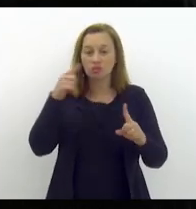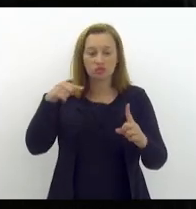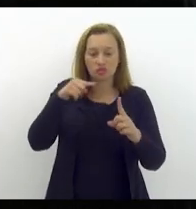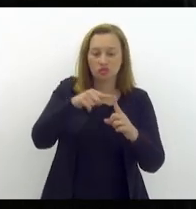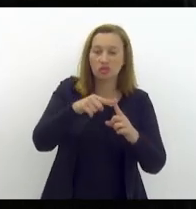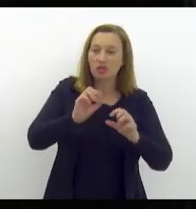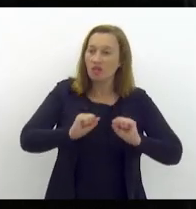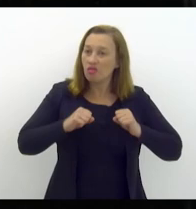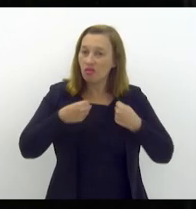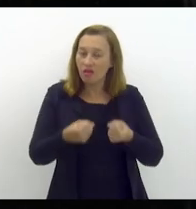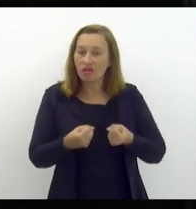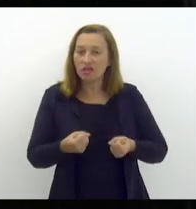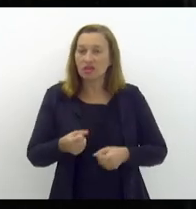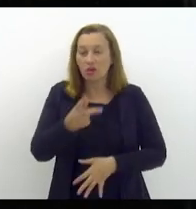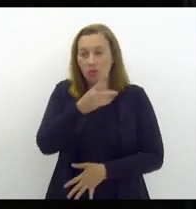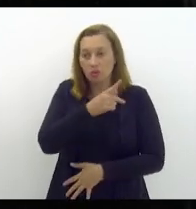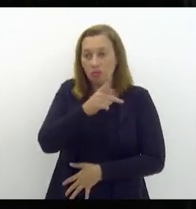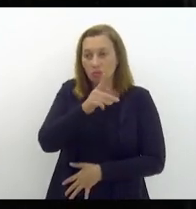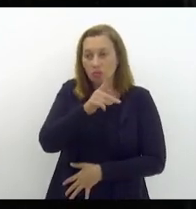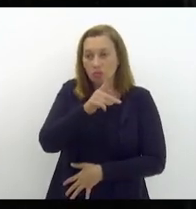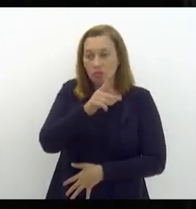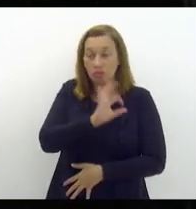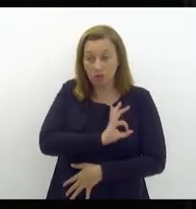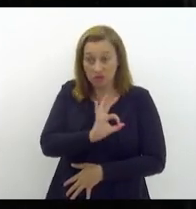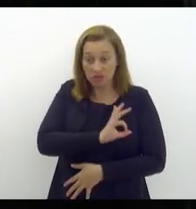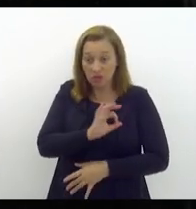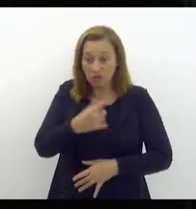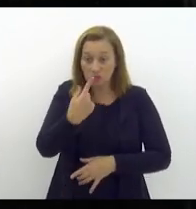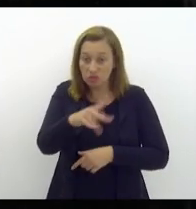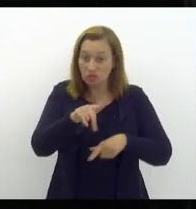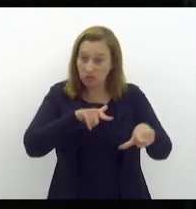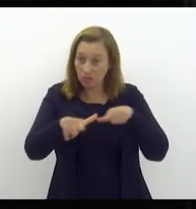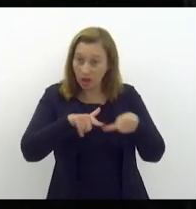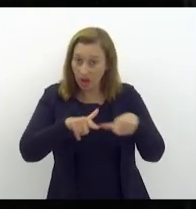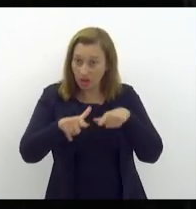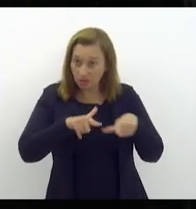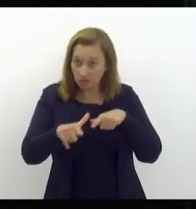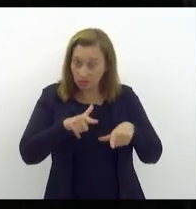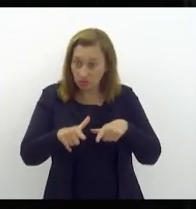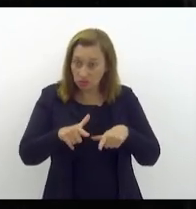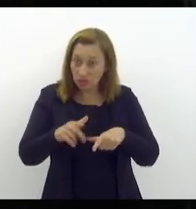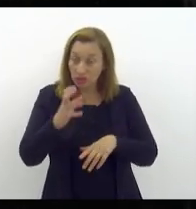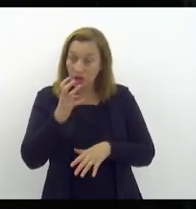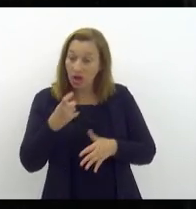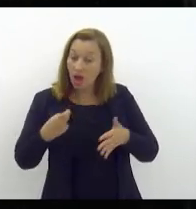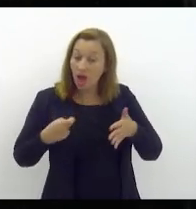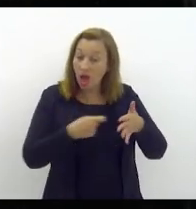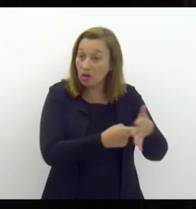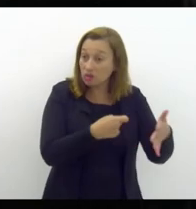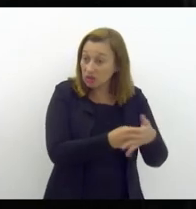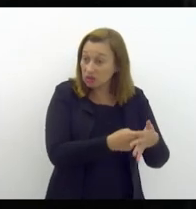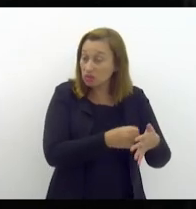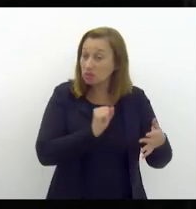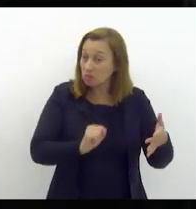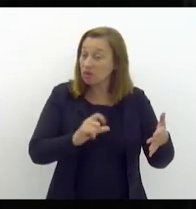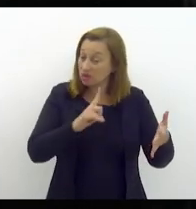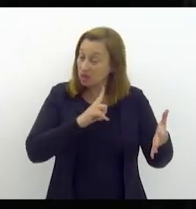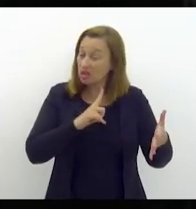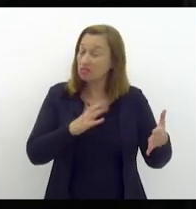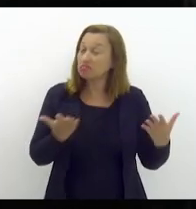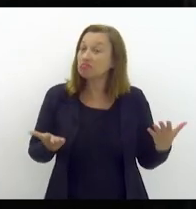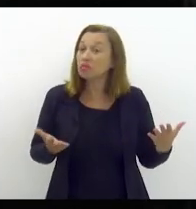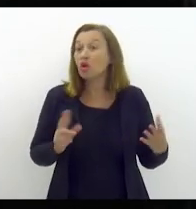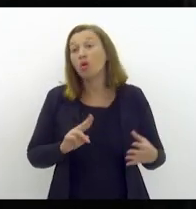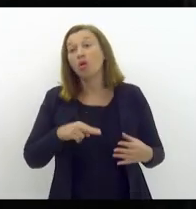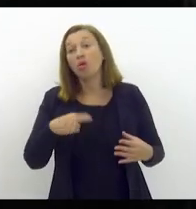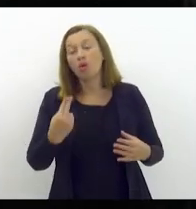Defender o policial na sua ação profissional, seja de acusações que possam acontecer, e